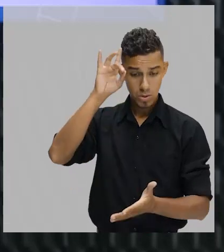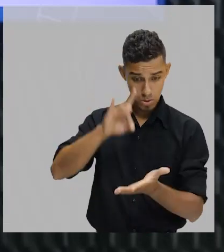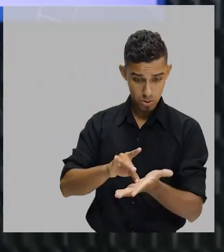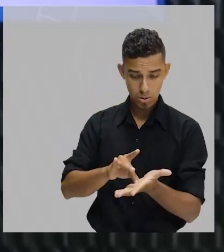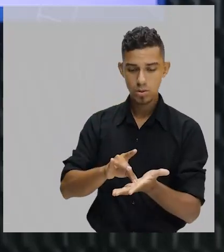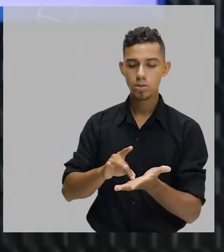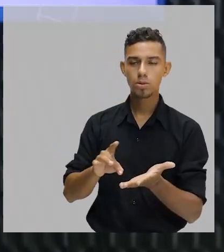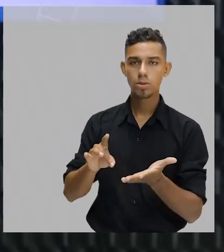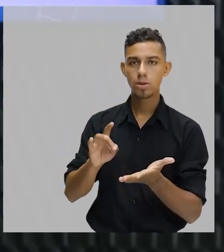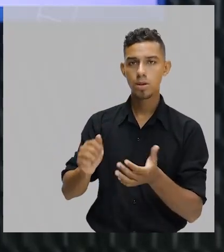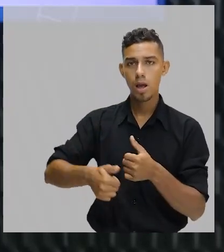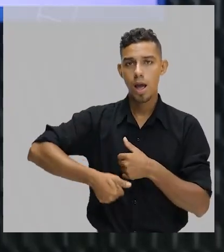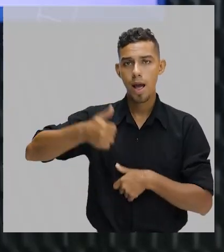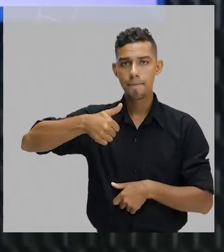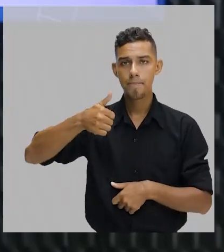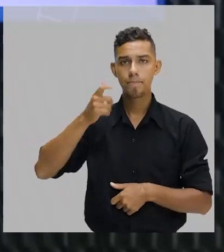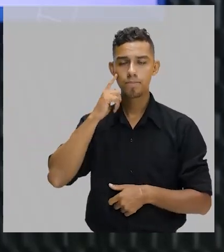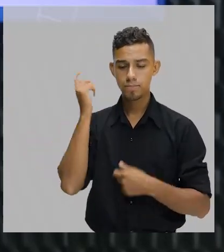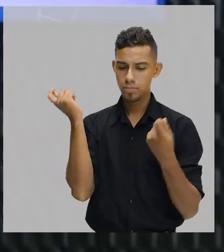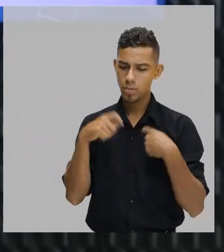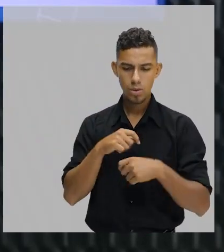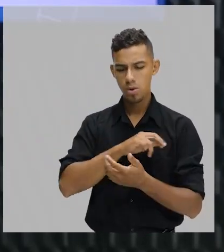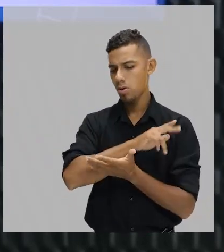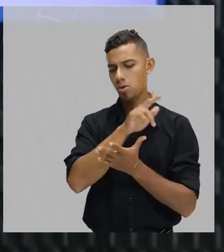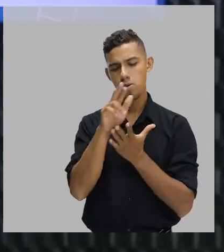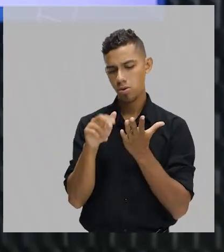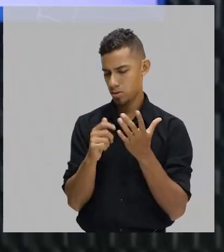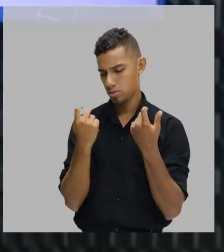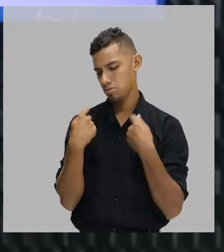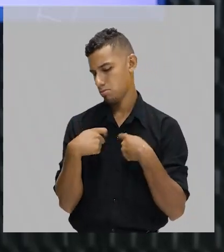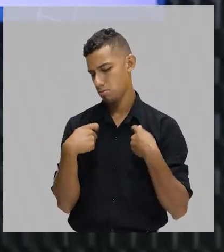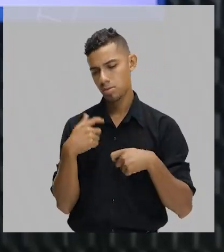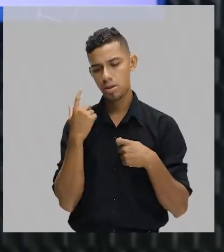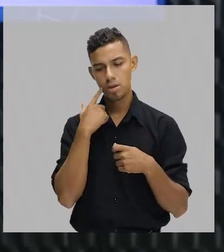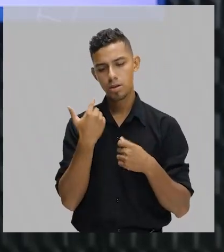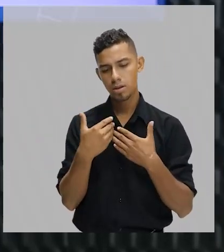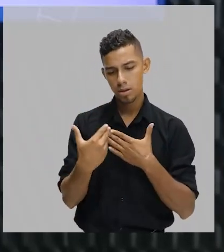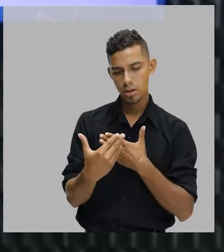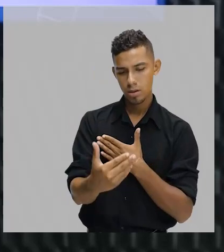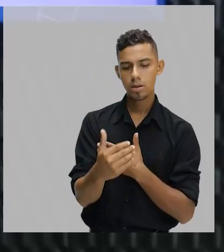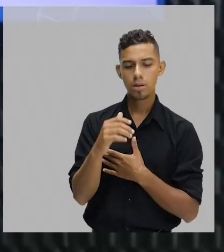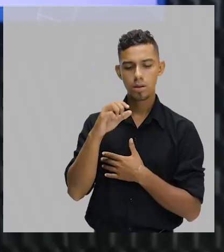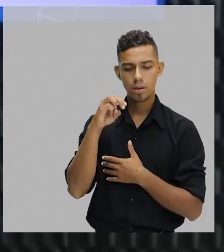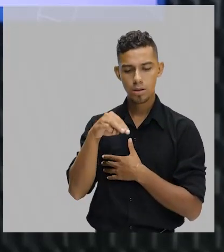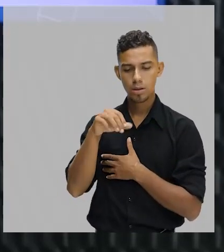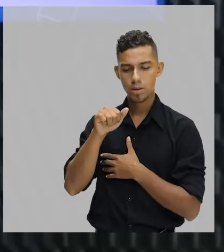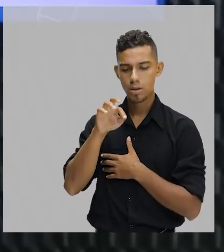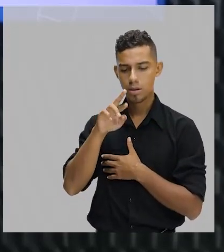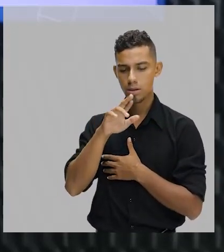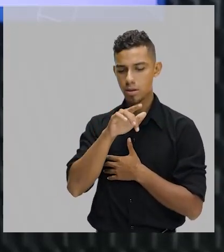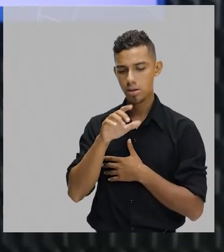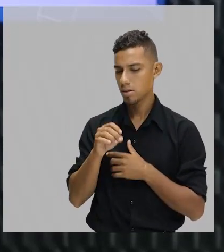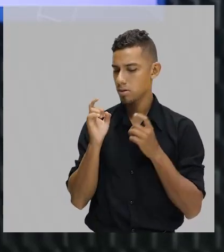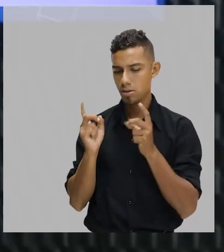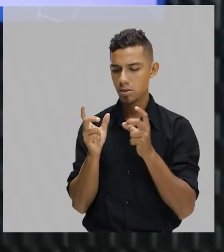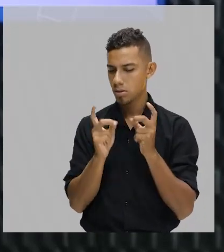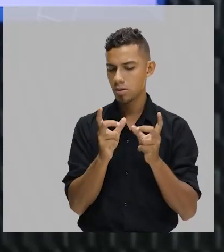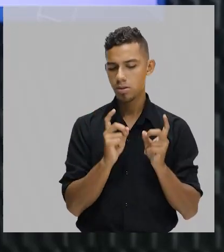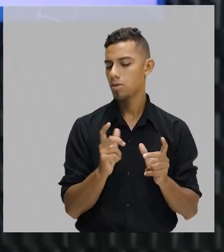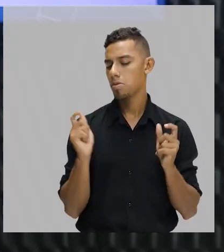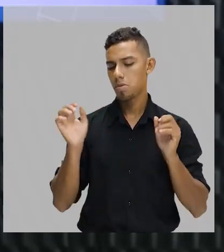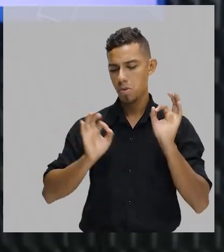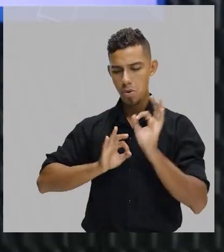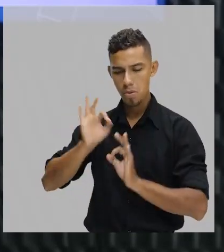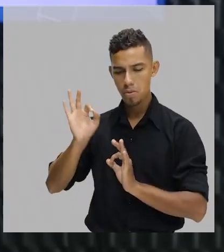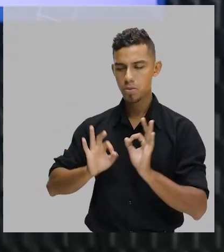primeira ou a base. Você pode tirar quantas cópias você quiser até que a matriz aguente. E aí você pode vender, você pode